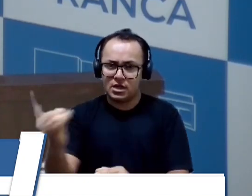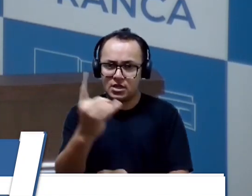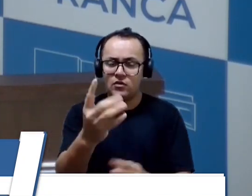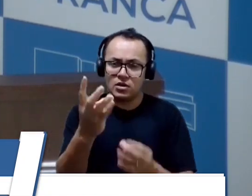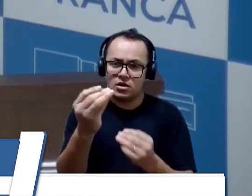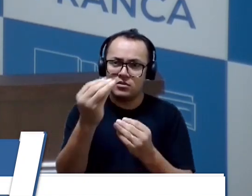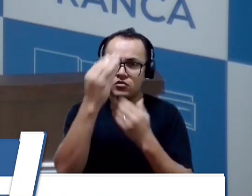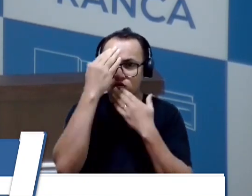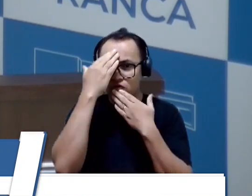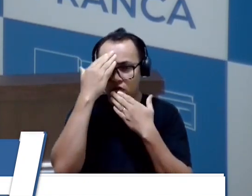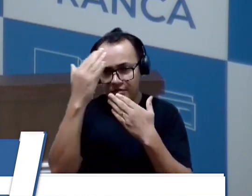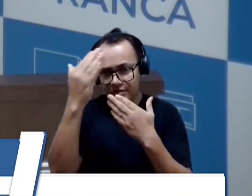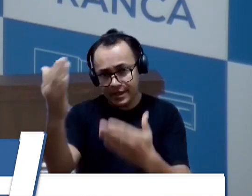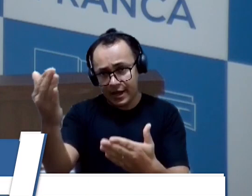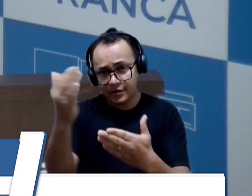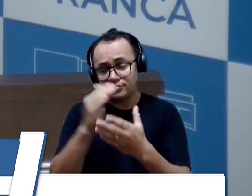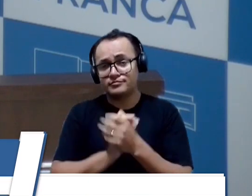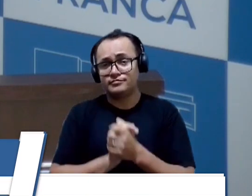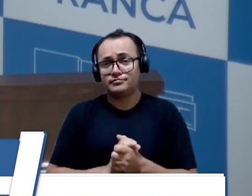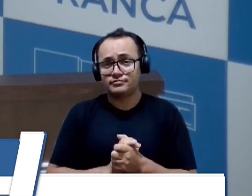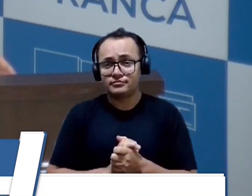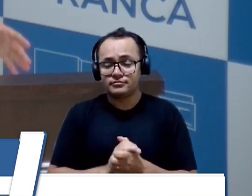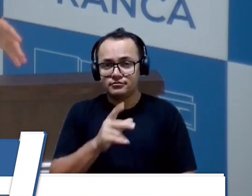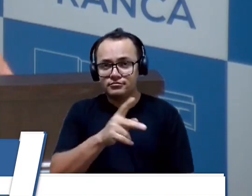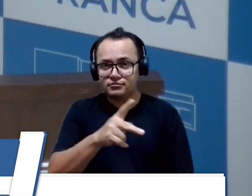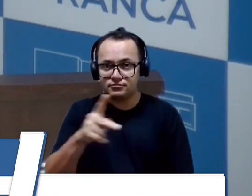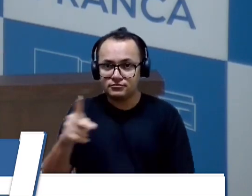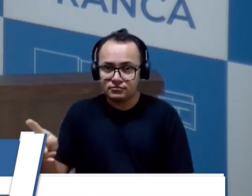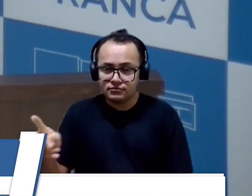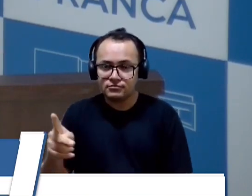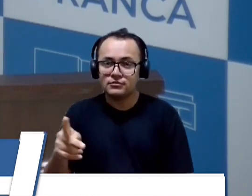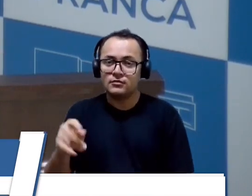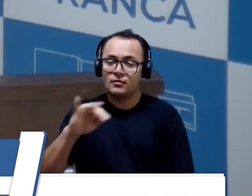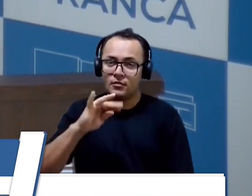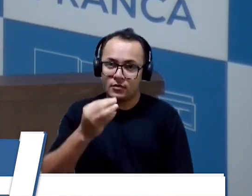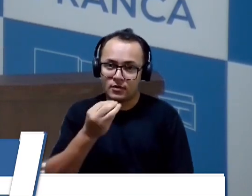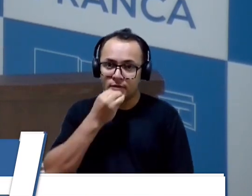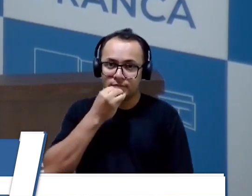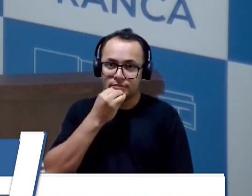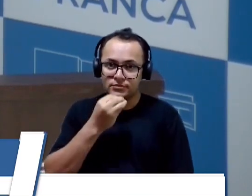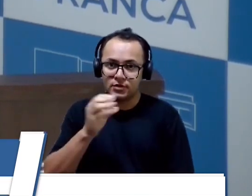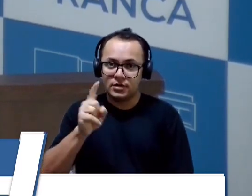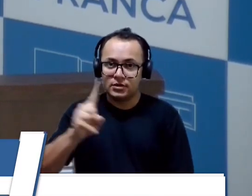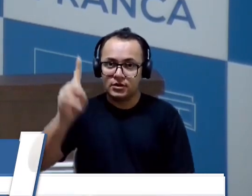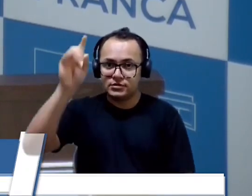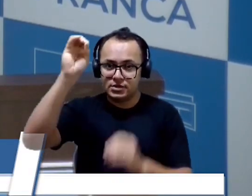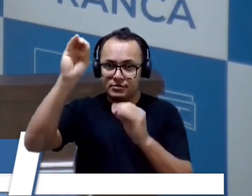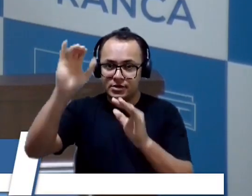presidente, por essa oportunidade. Deus abençoe.